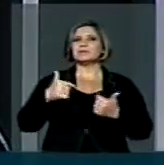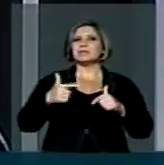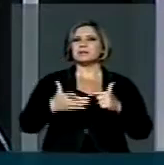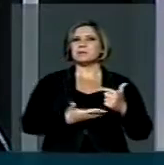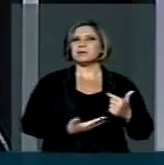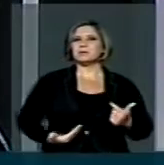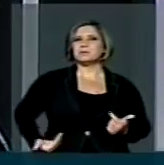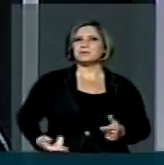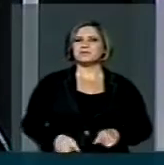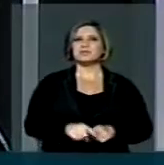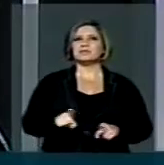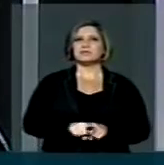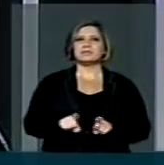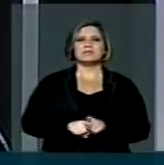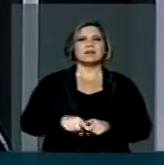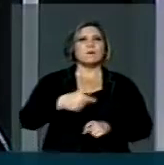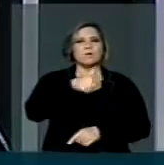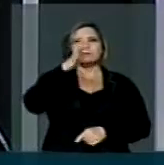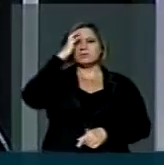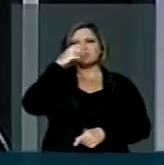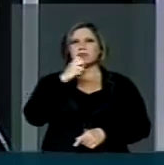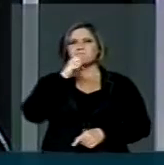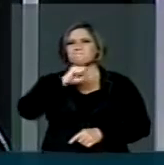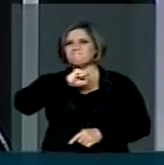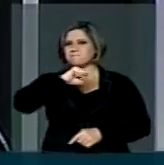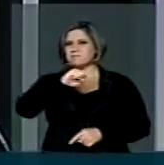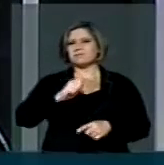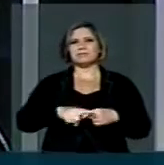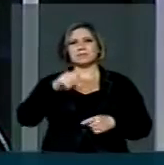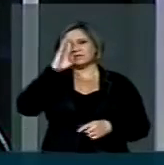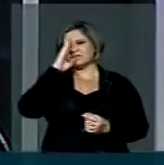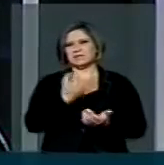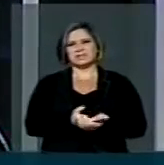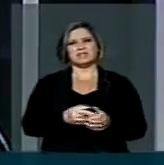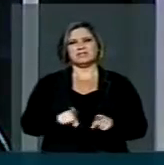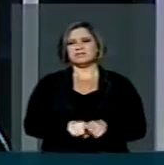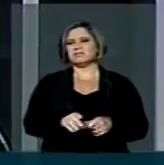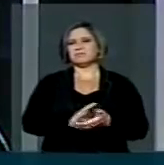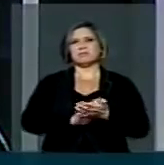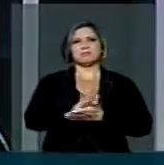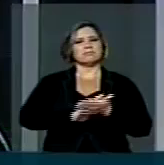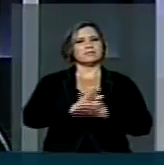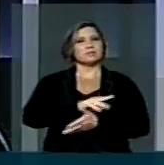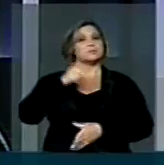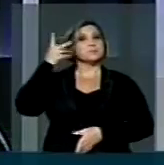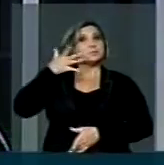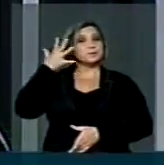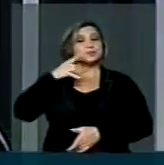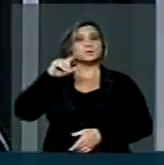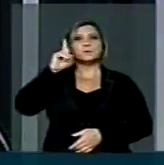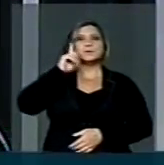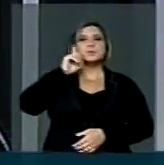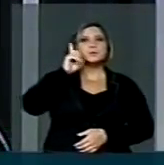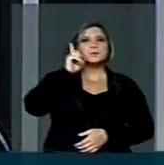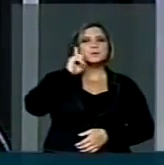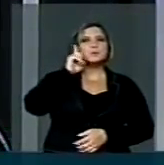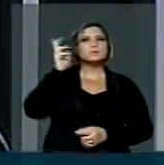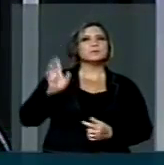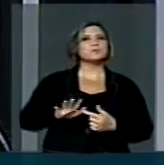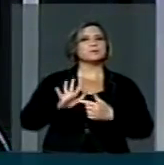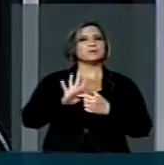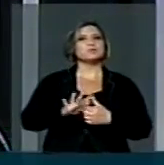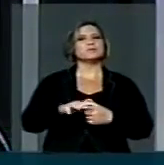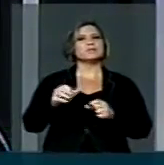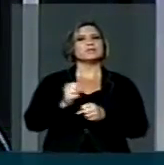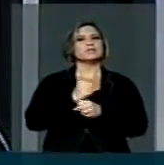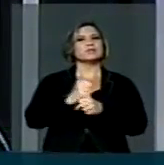públicos tem gerado indignação e uma descrença muito grande na política. Fora isso, a cada dia vai ficando mais evidente que as obras da